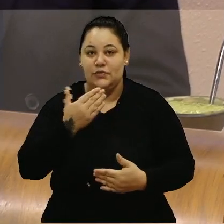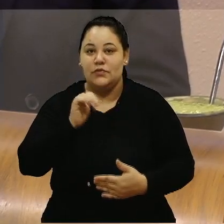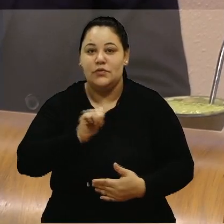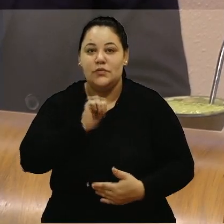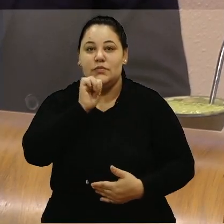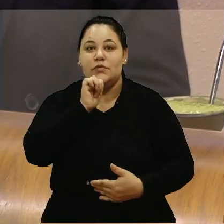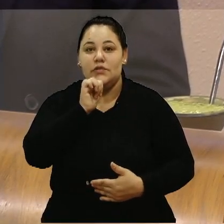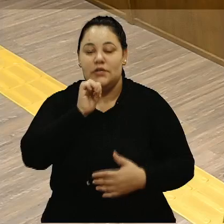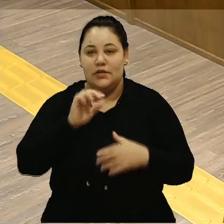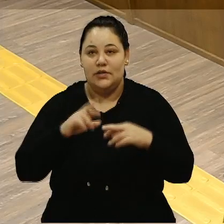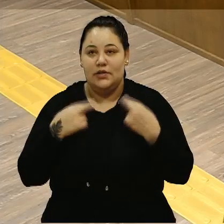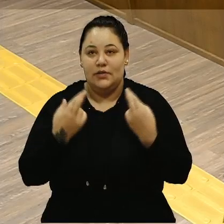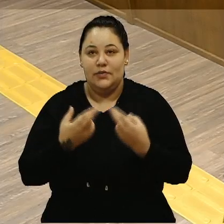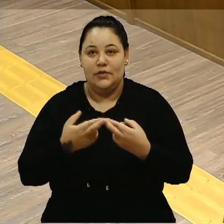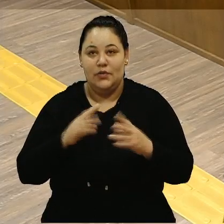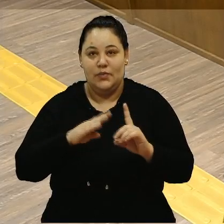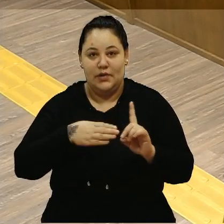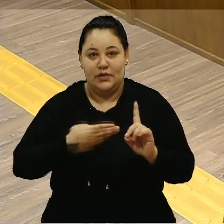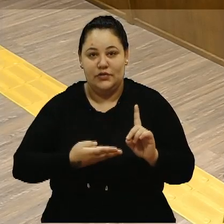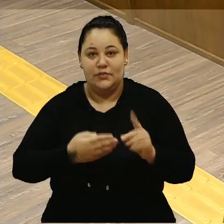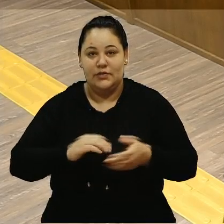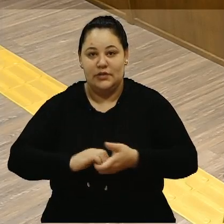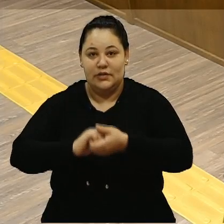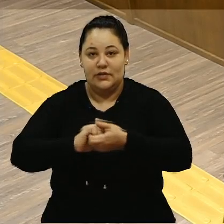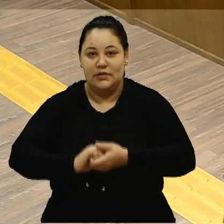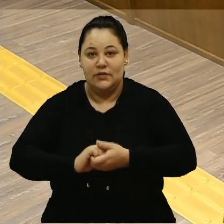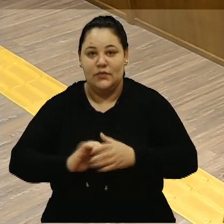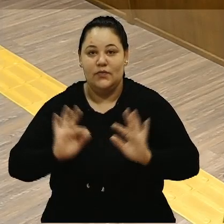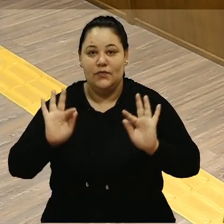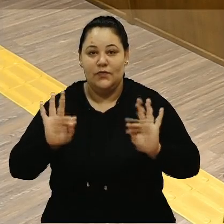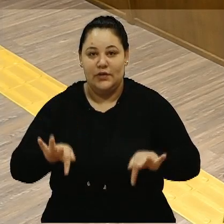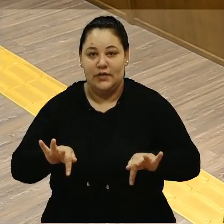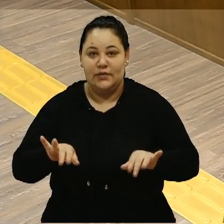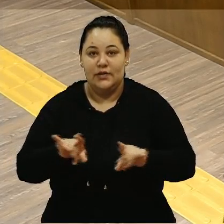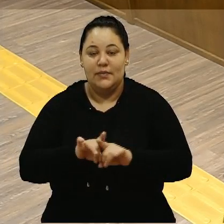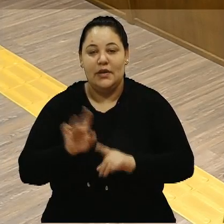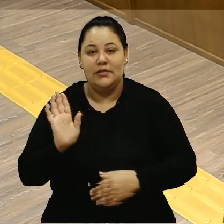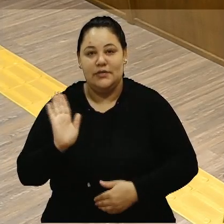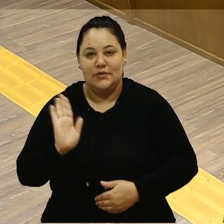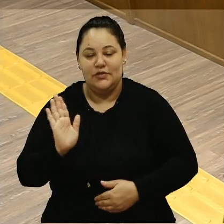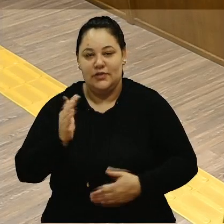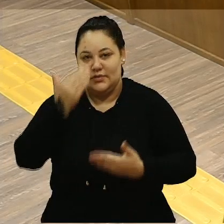suspensão dos trabalhos da presente sessão para saudações finais e despedida. Muito obrigado.